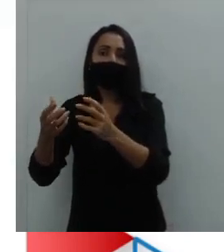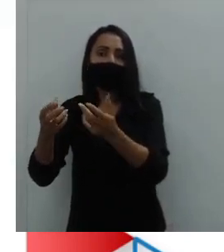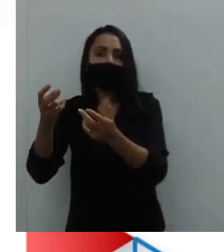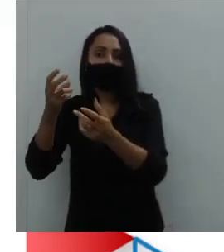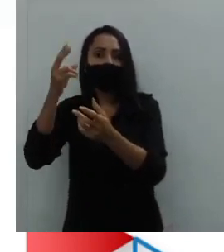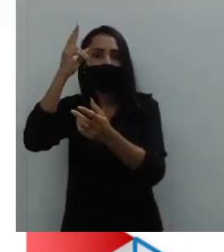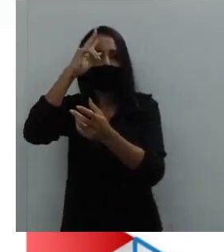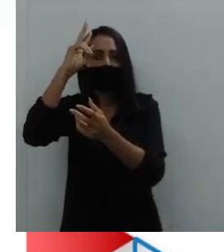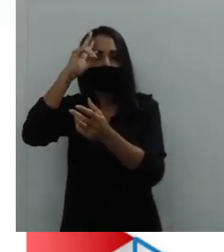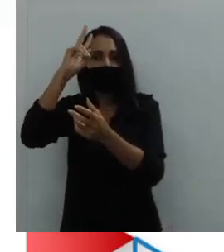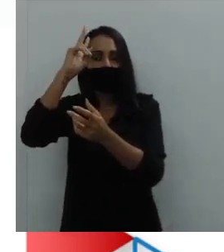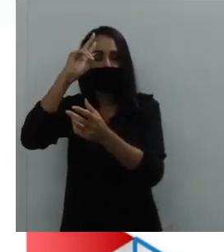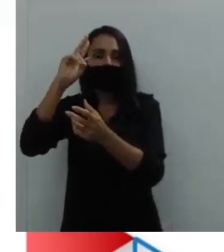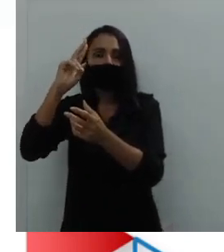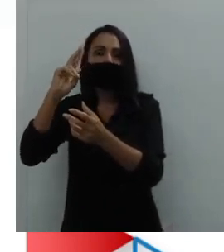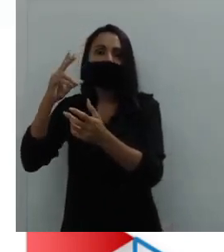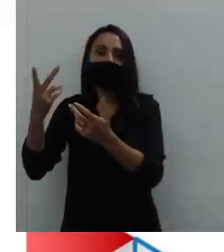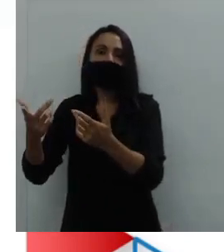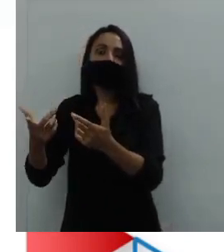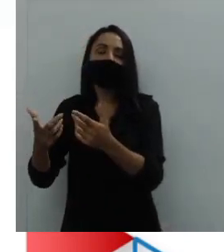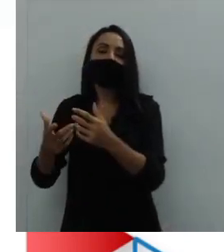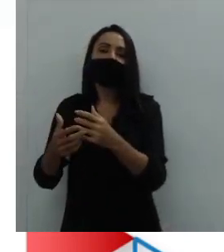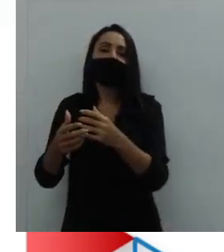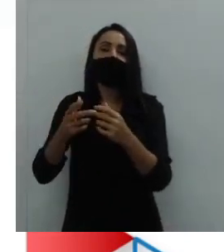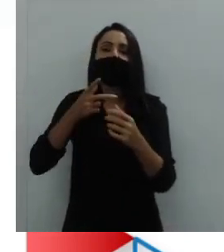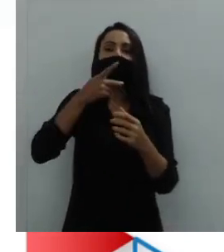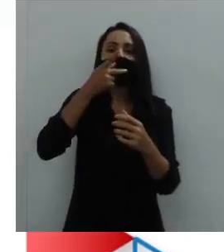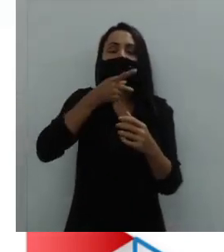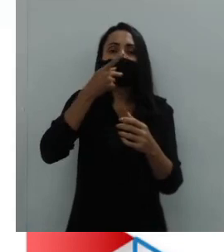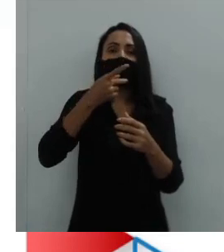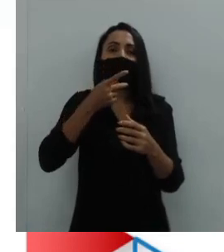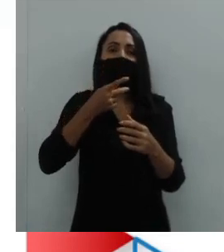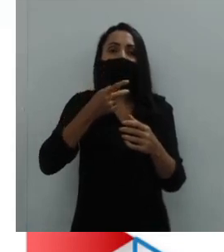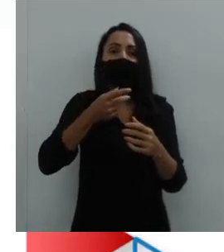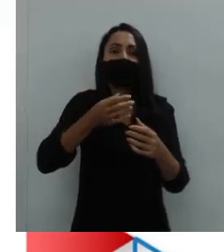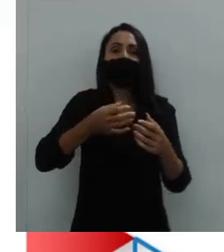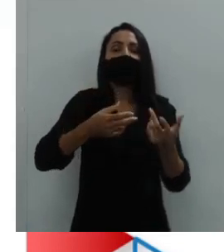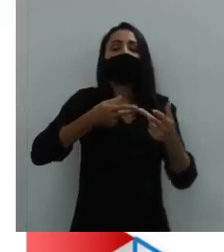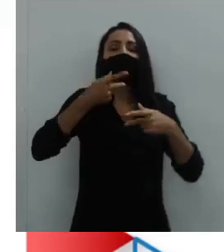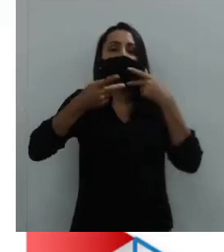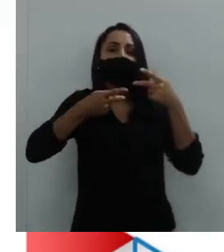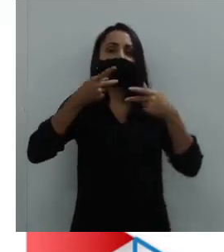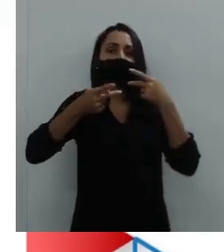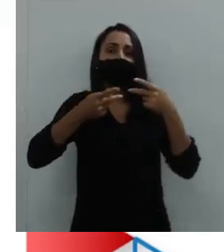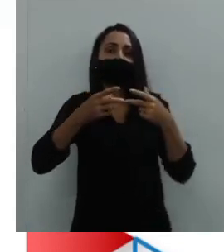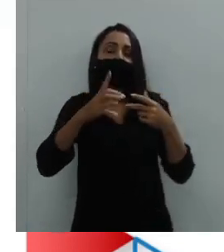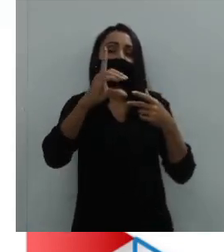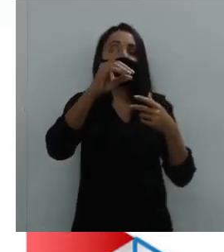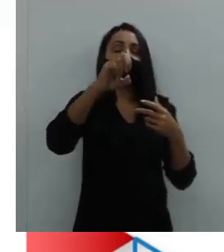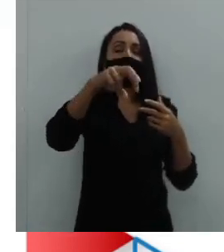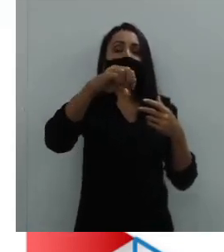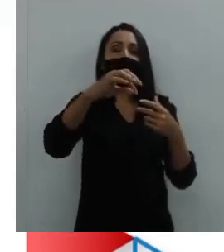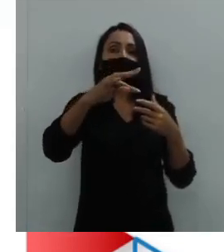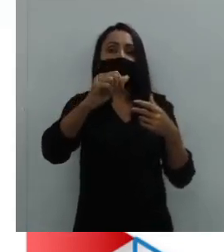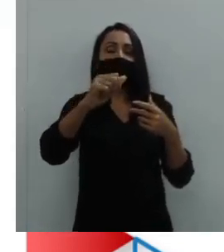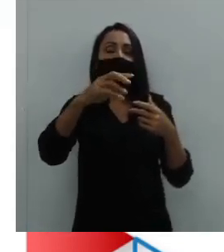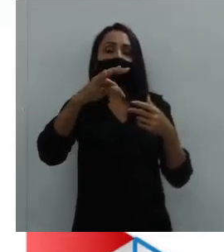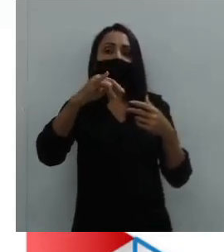para vocês lembrarem, quando a gente fala de textos orais denotativos,